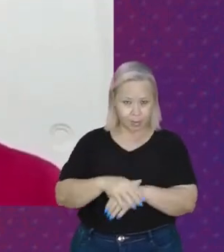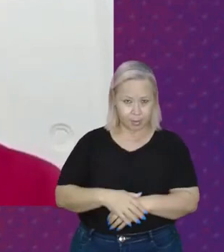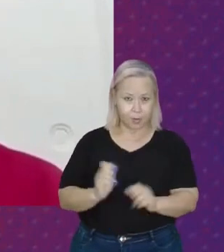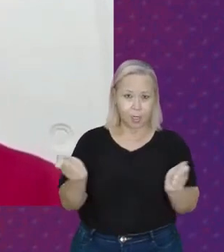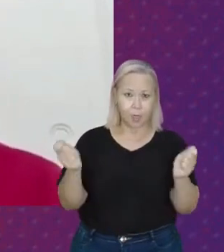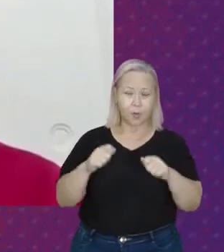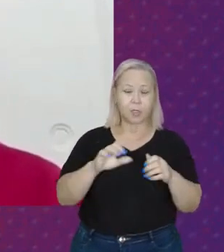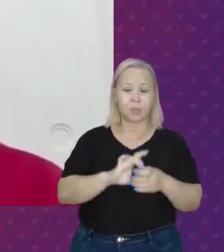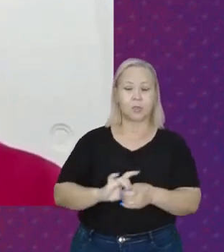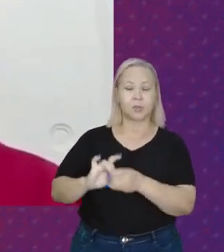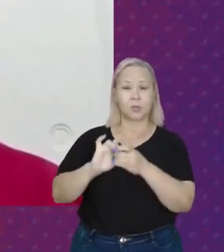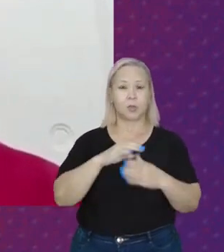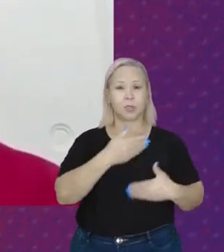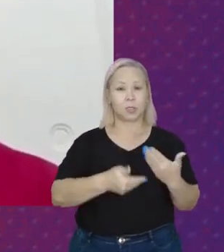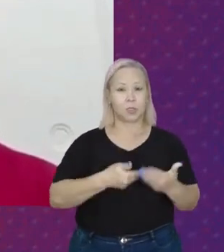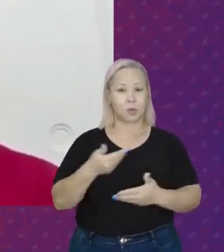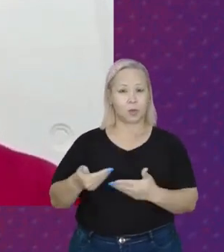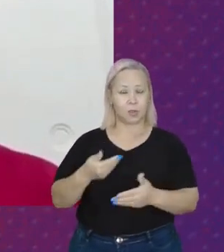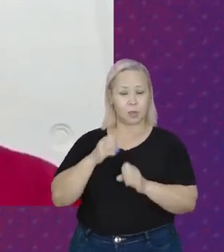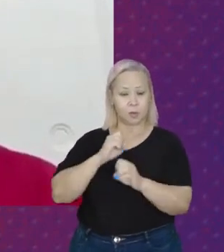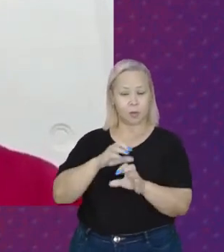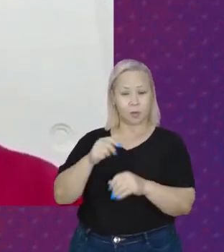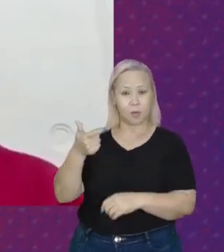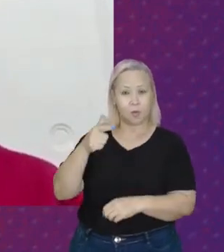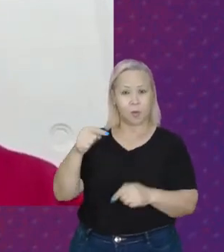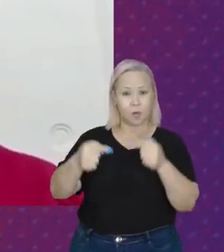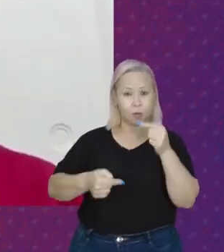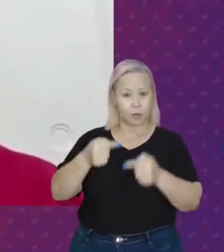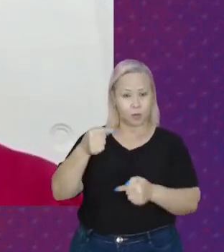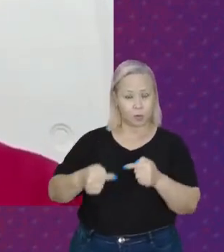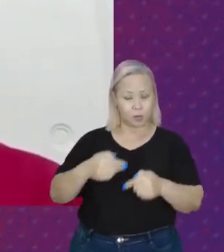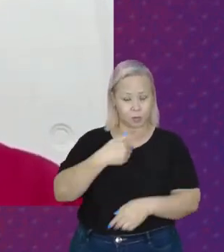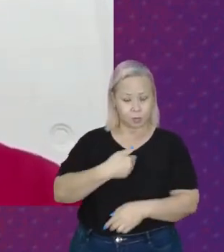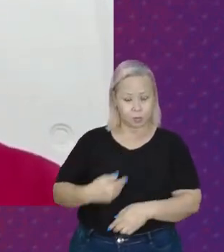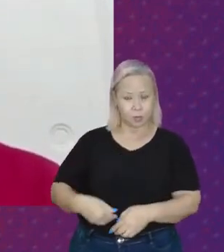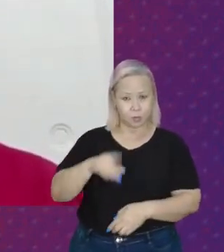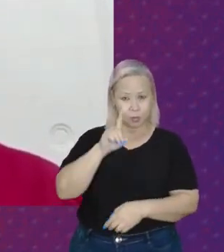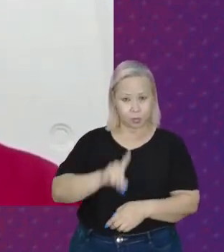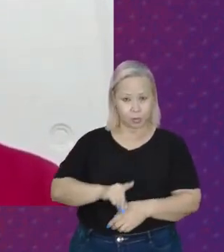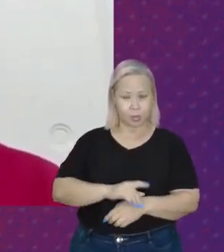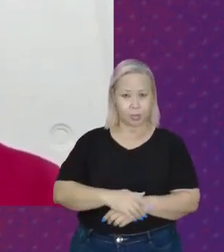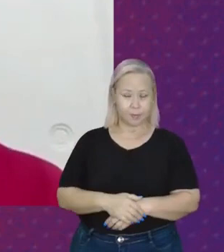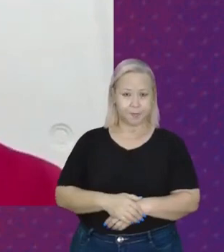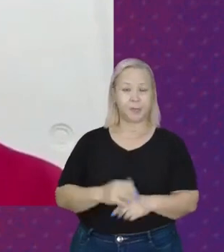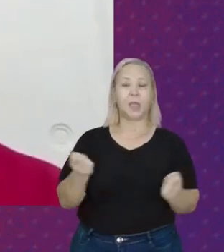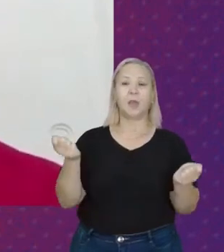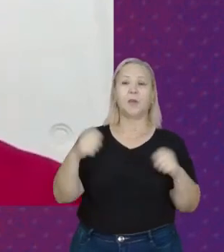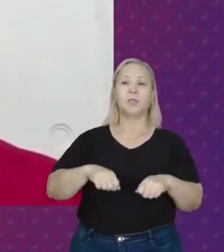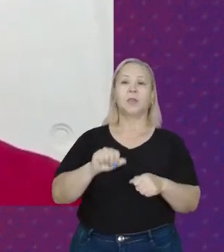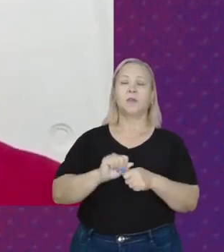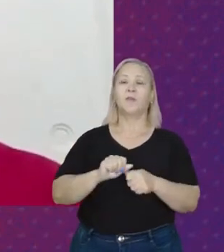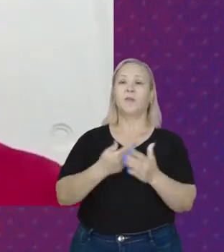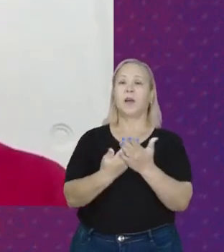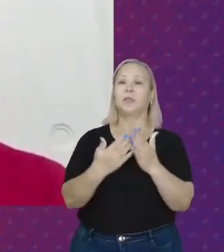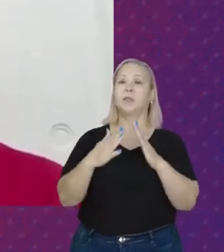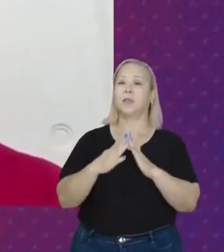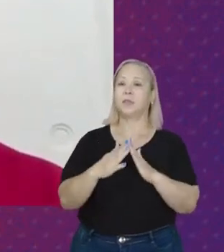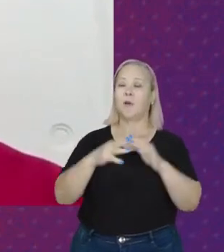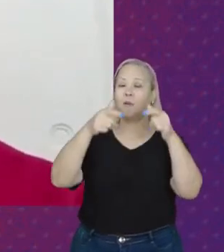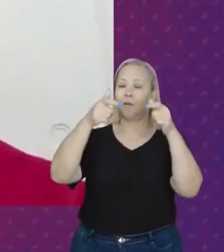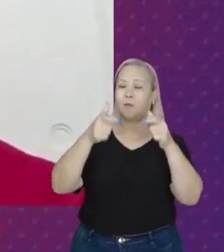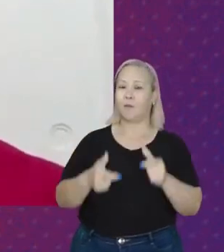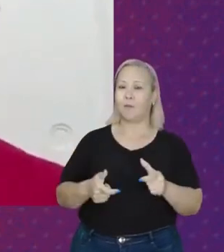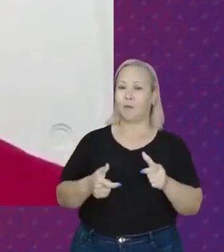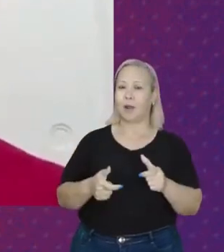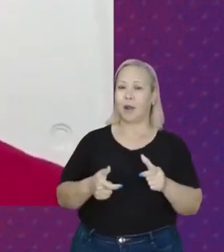a educação com outras políticas públicas de direito, que é possível fazer da escola um lugar